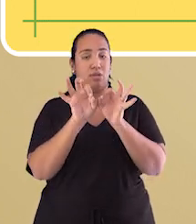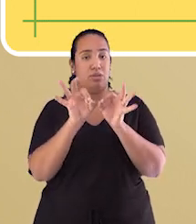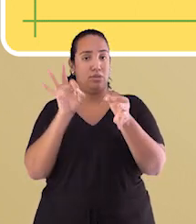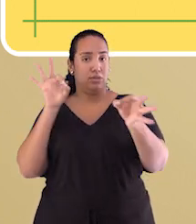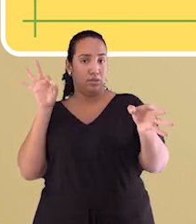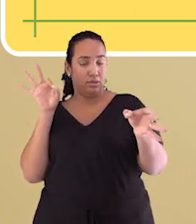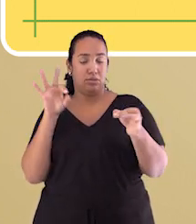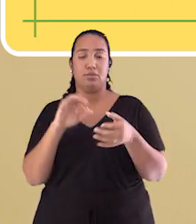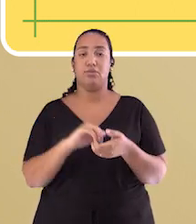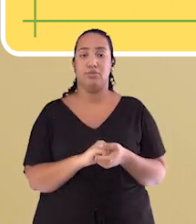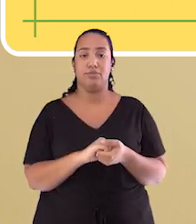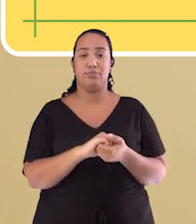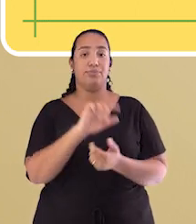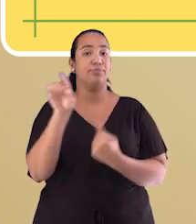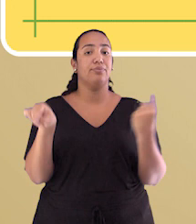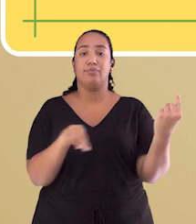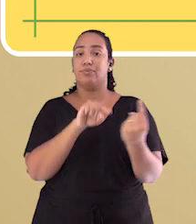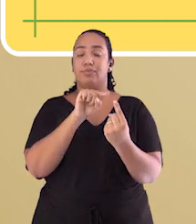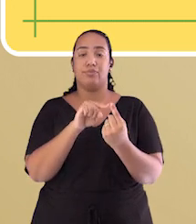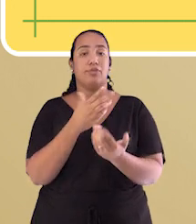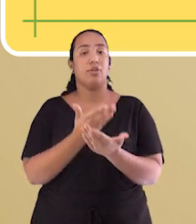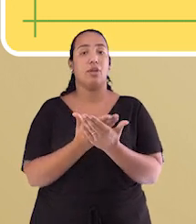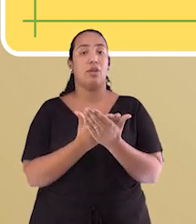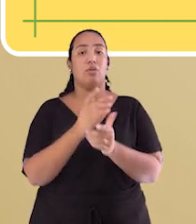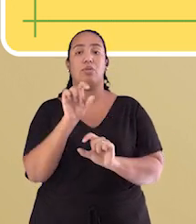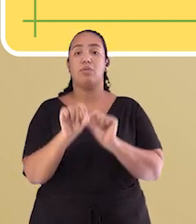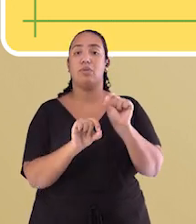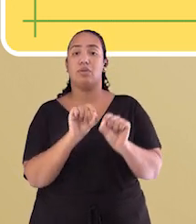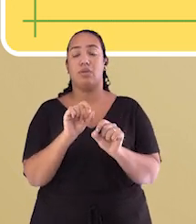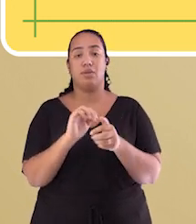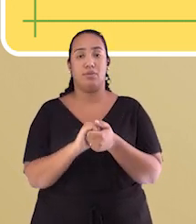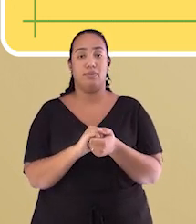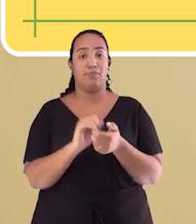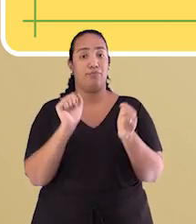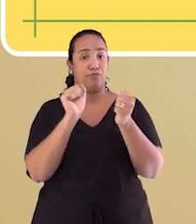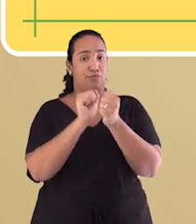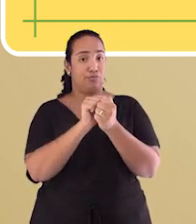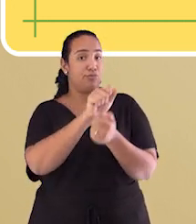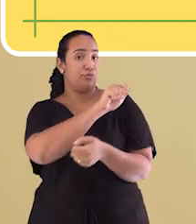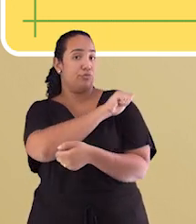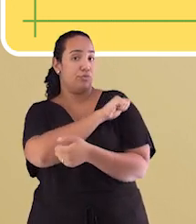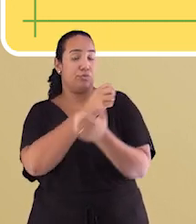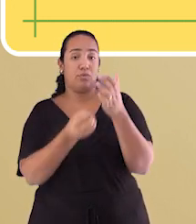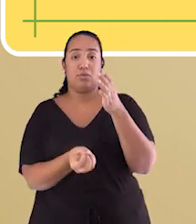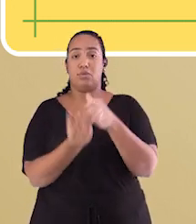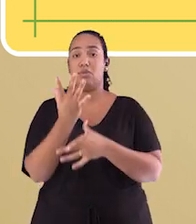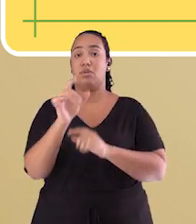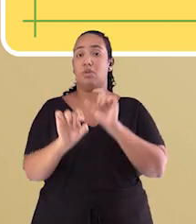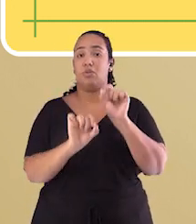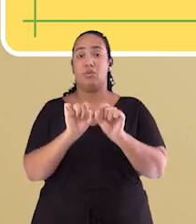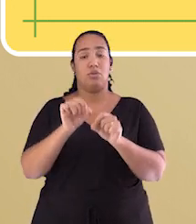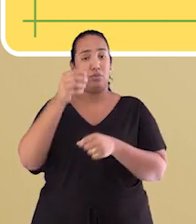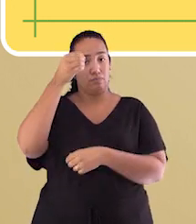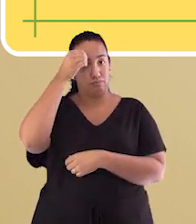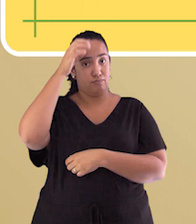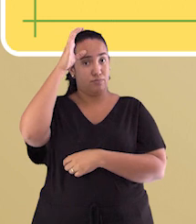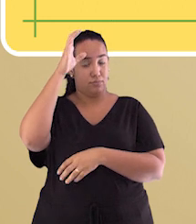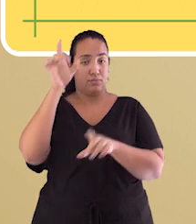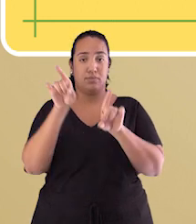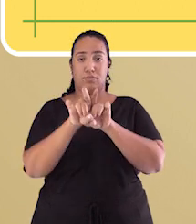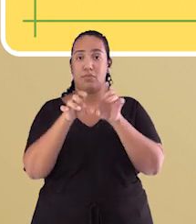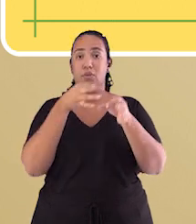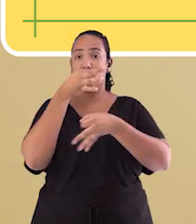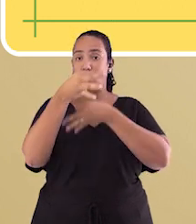distantes. E como objetivo específico, criar junto ao estudante conhecimento e consciência crítica